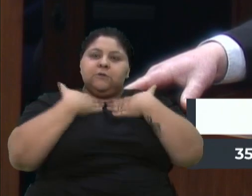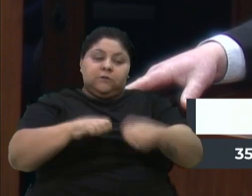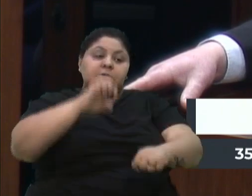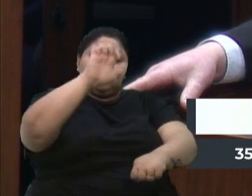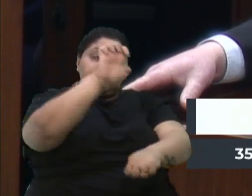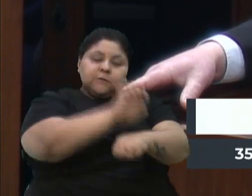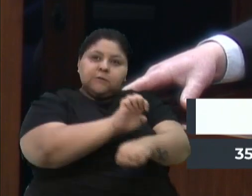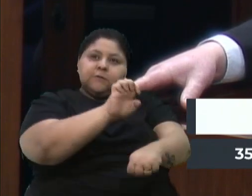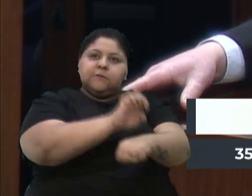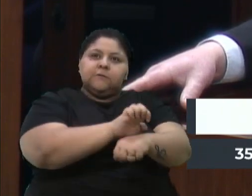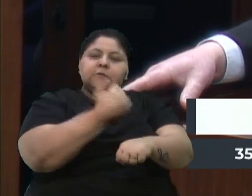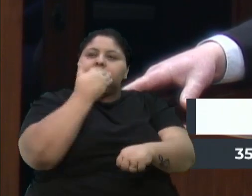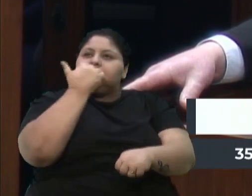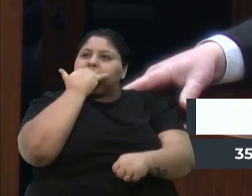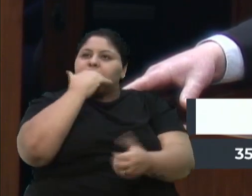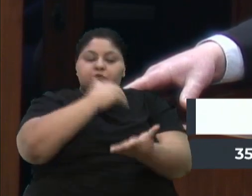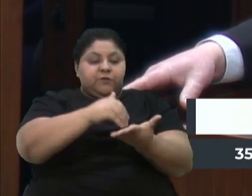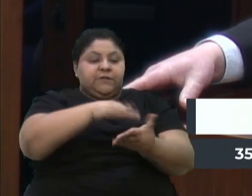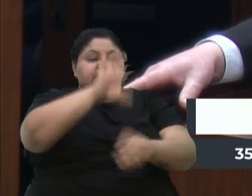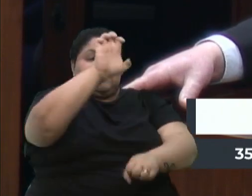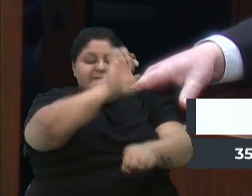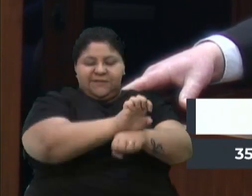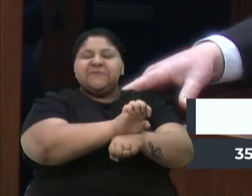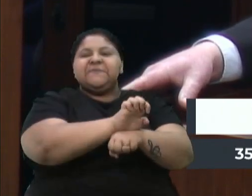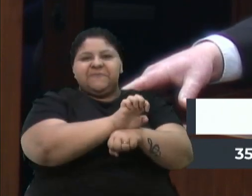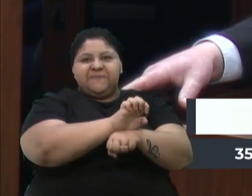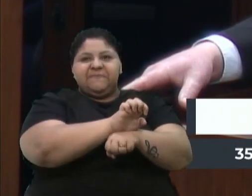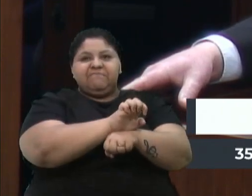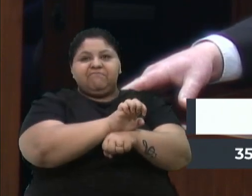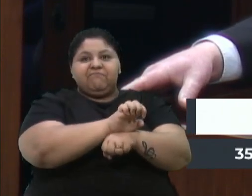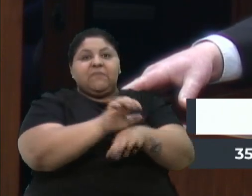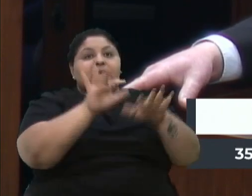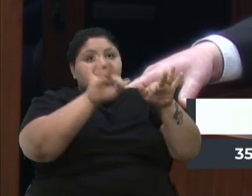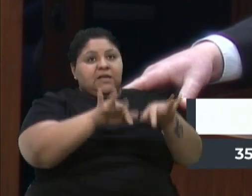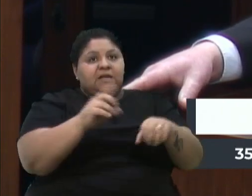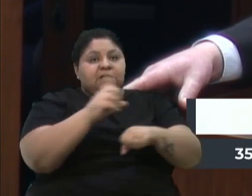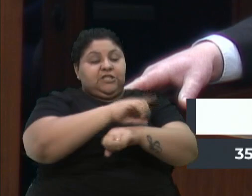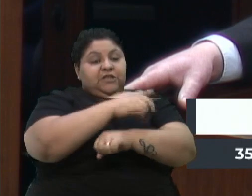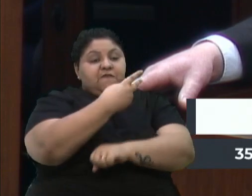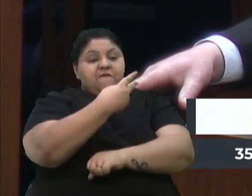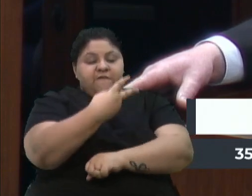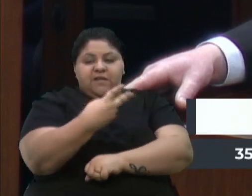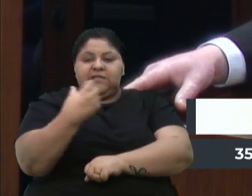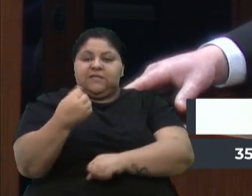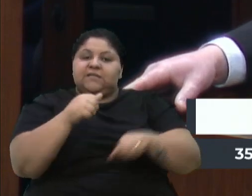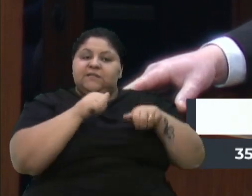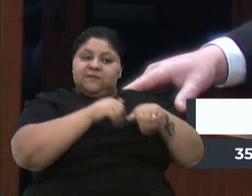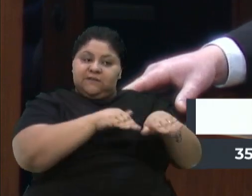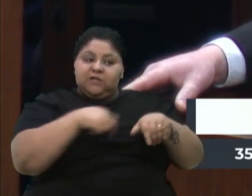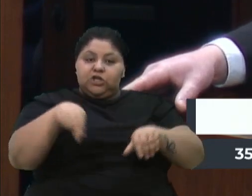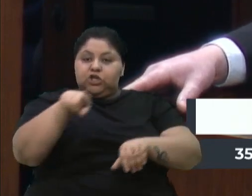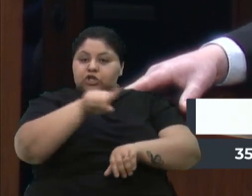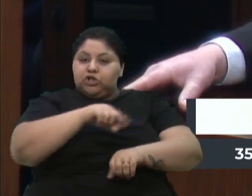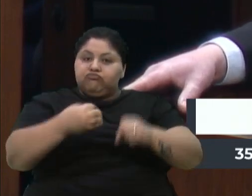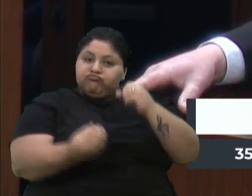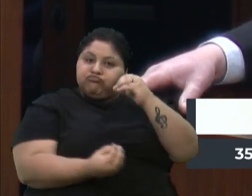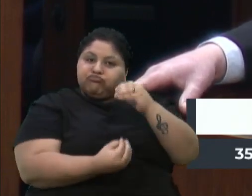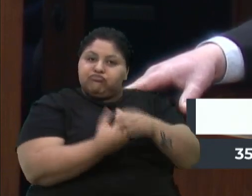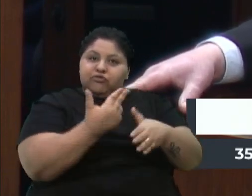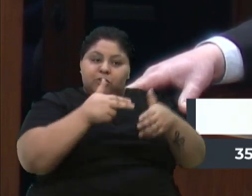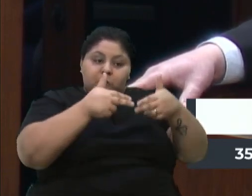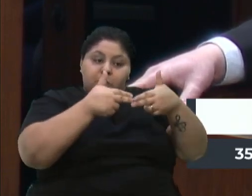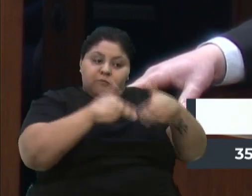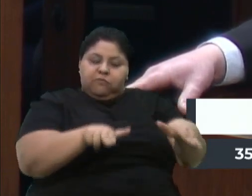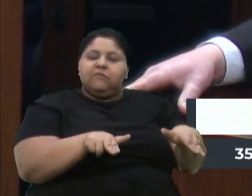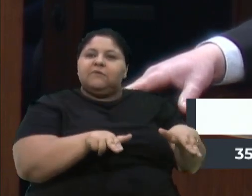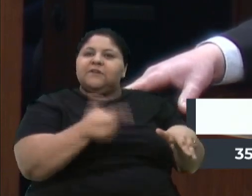bate-papo nesse Fórum Municipal do Turismo. E para encerrar, dia 26/9, nós estaremos reinaugurando aquele